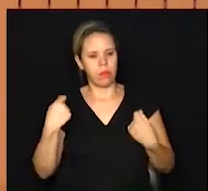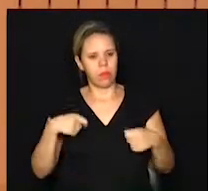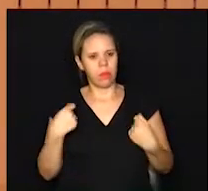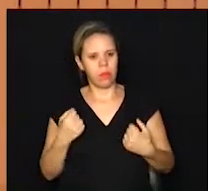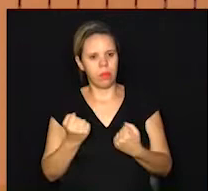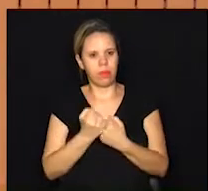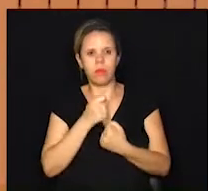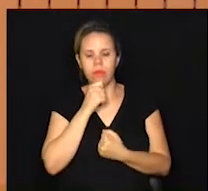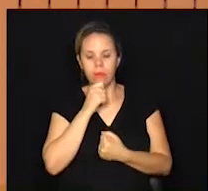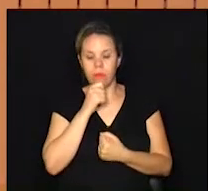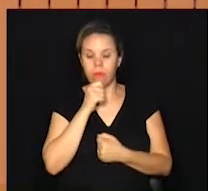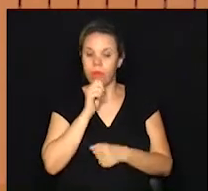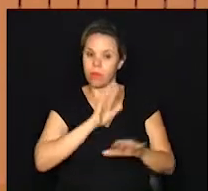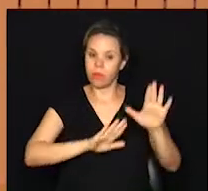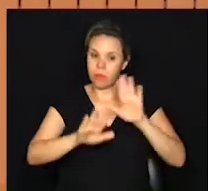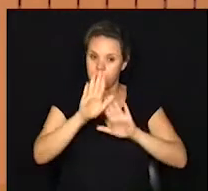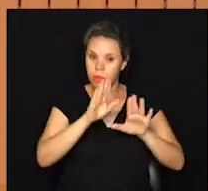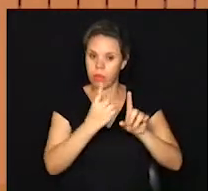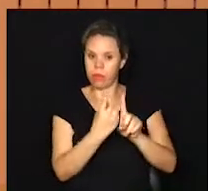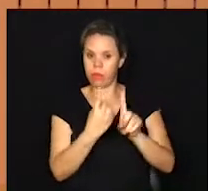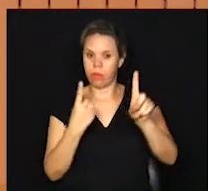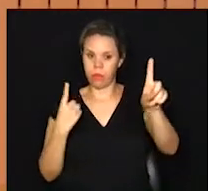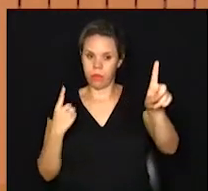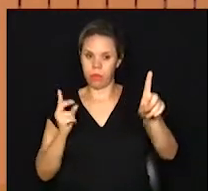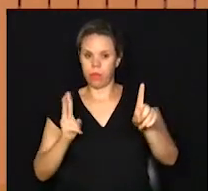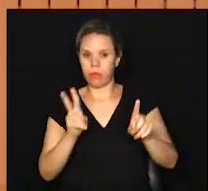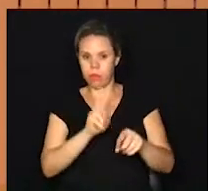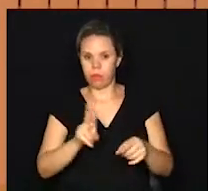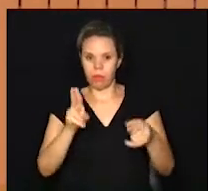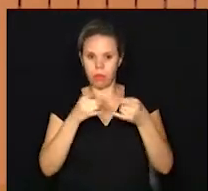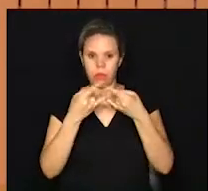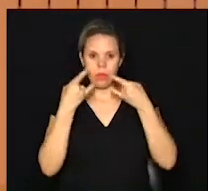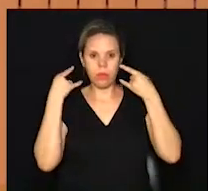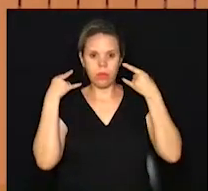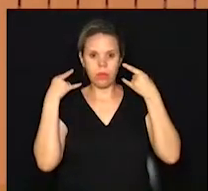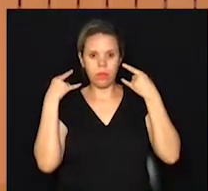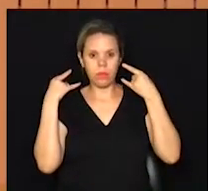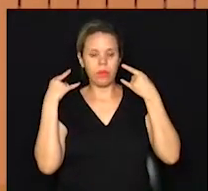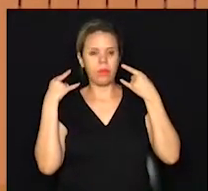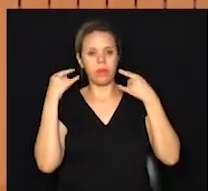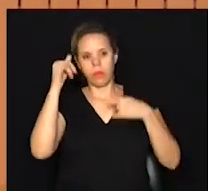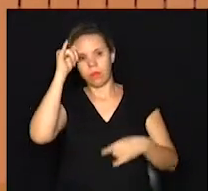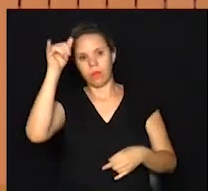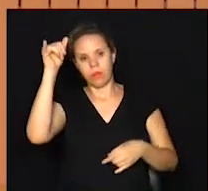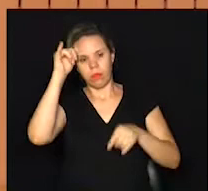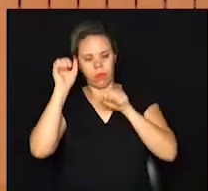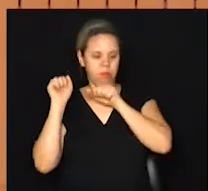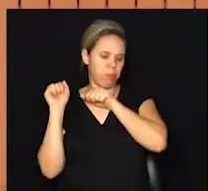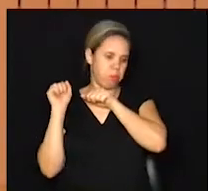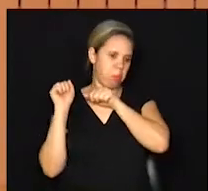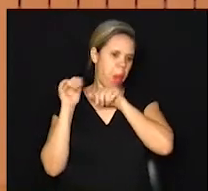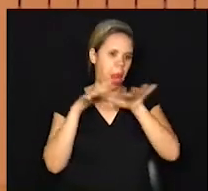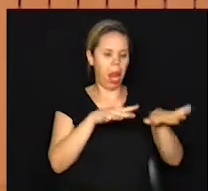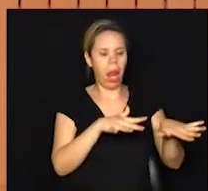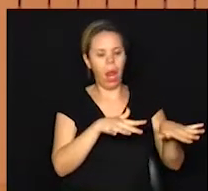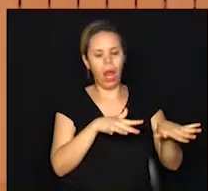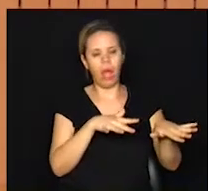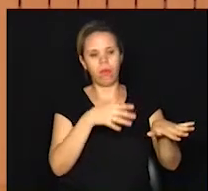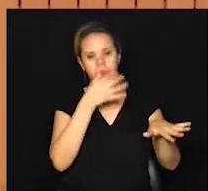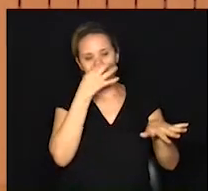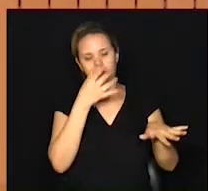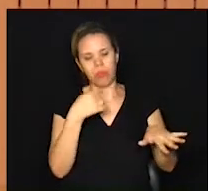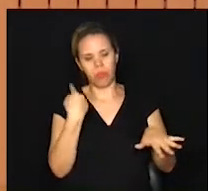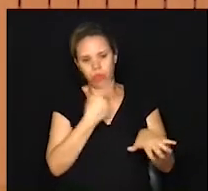ainda se cuidar, precisamos ainda continuar usando máscara, continuar evitando aglomeração, porque nós